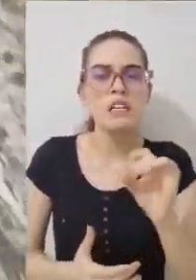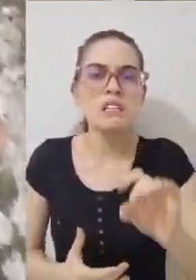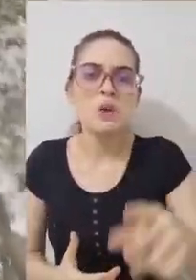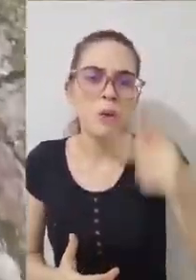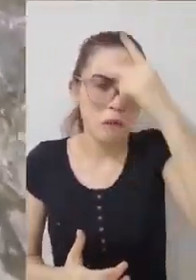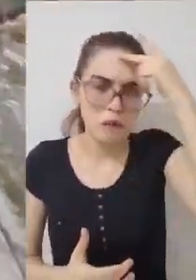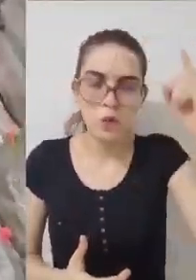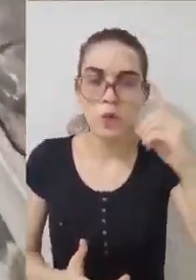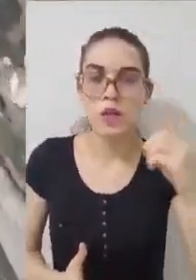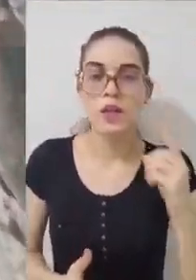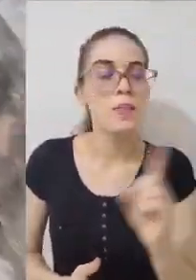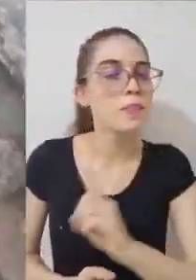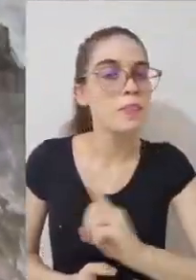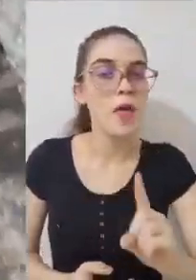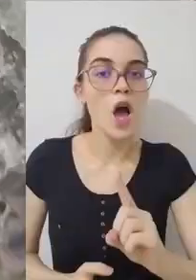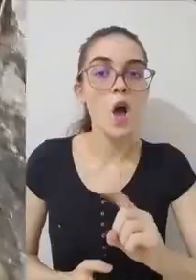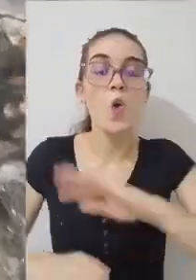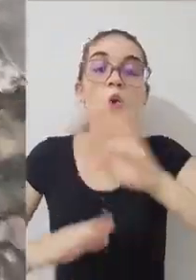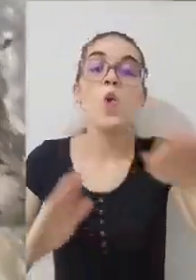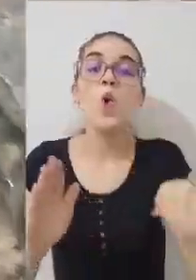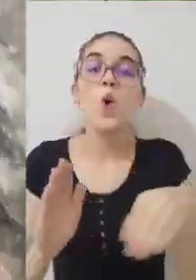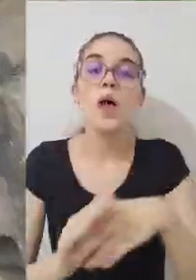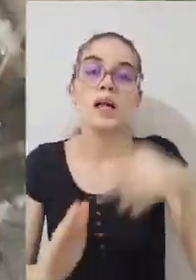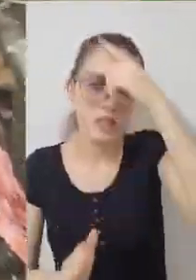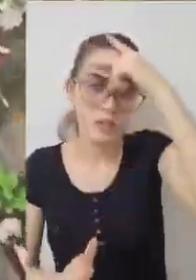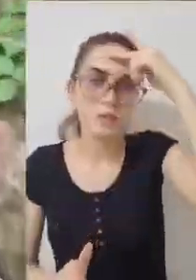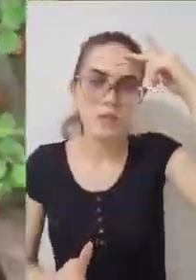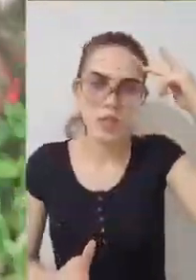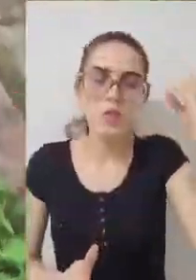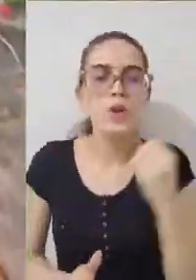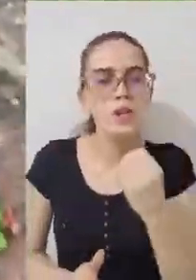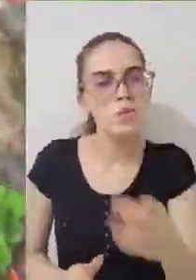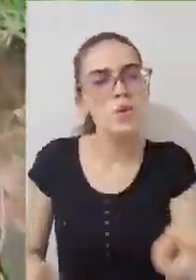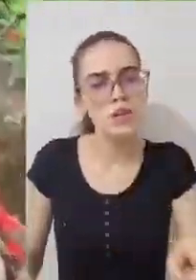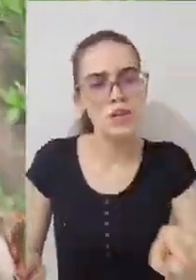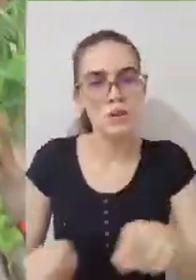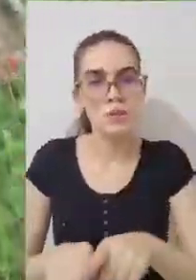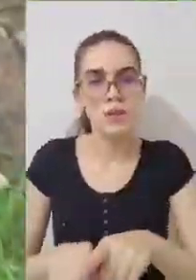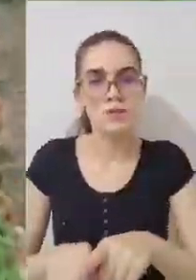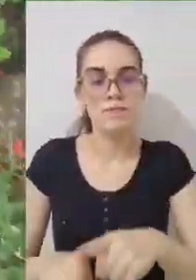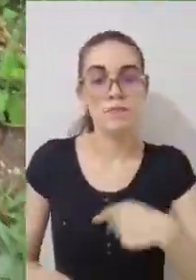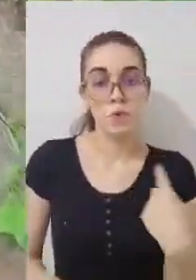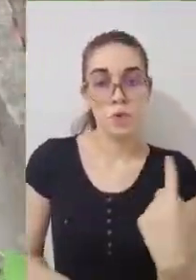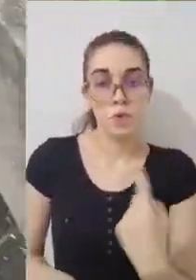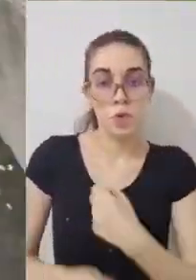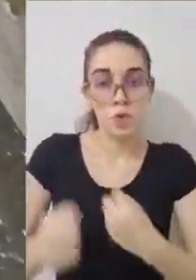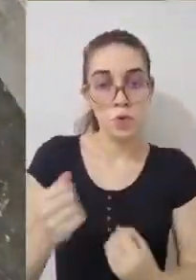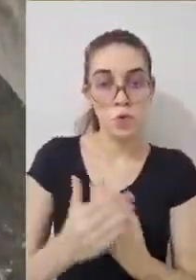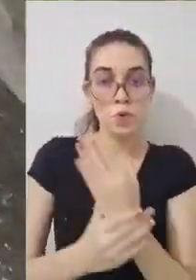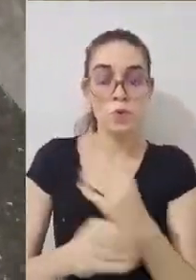um benefício para as pessoas com deficiência, mas para toda a sociedade. Quando abraçamos a diversidade e